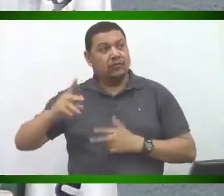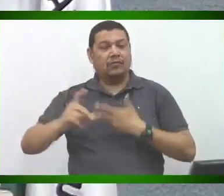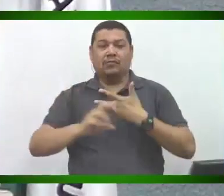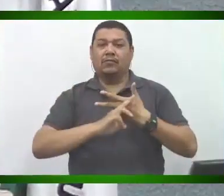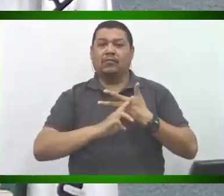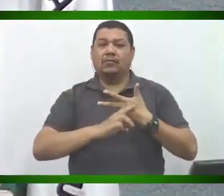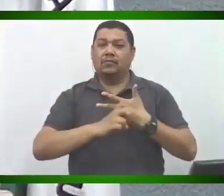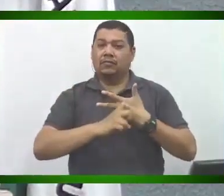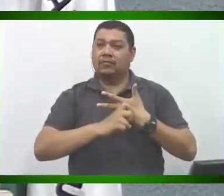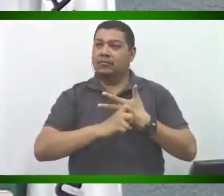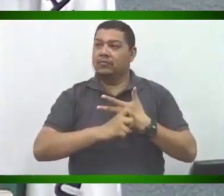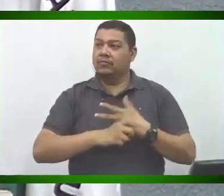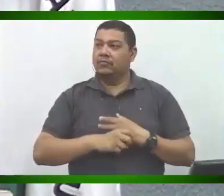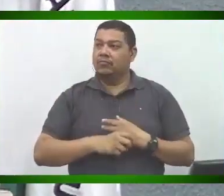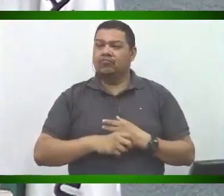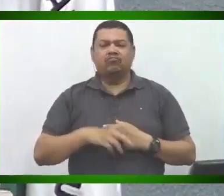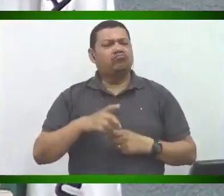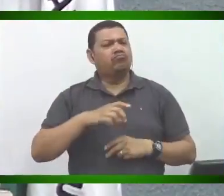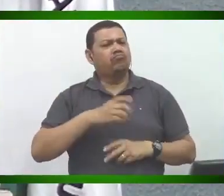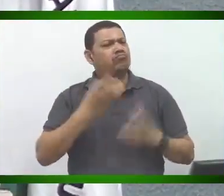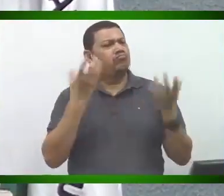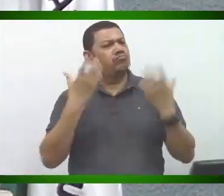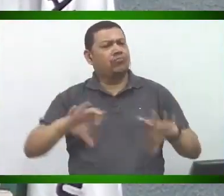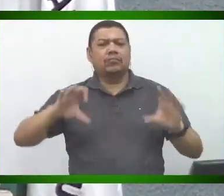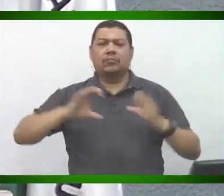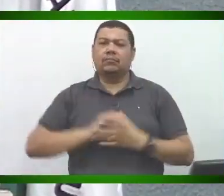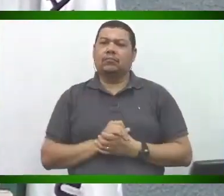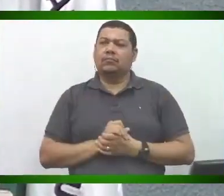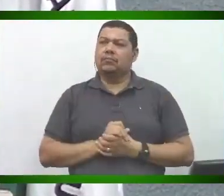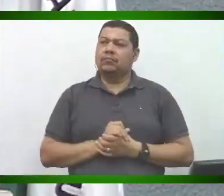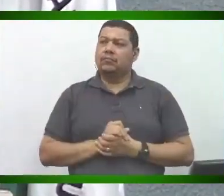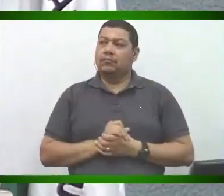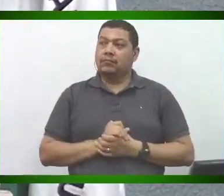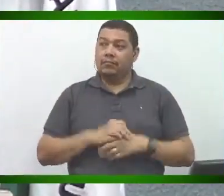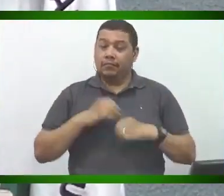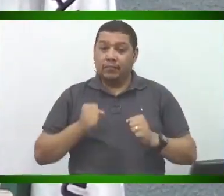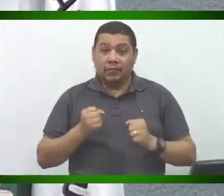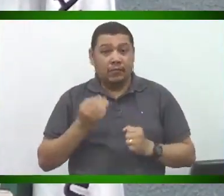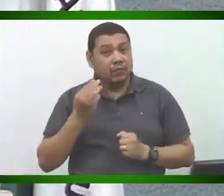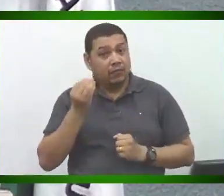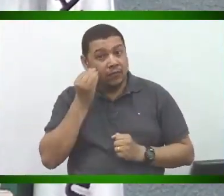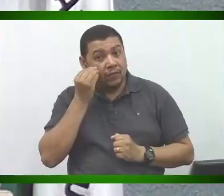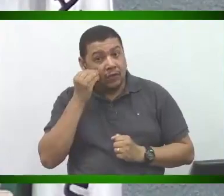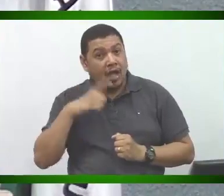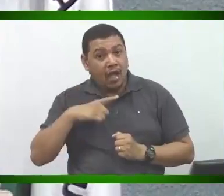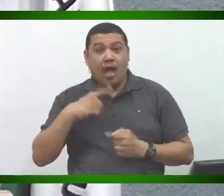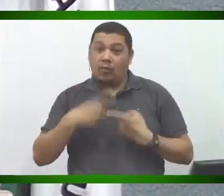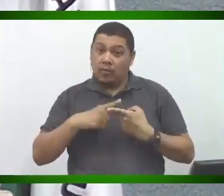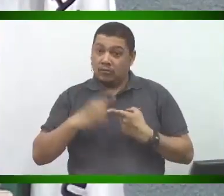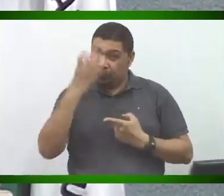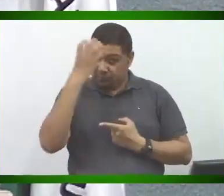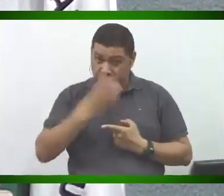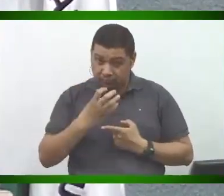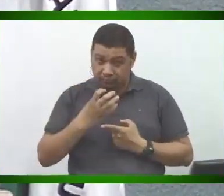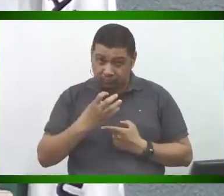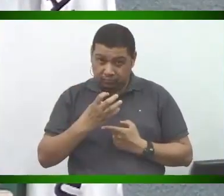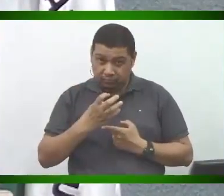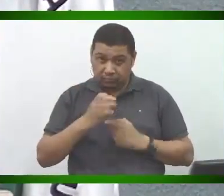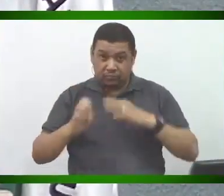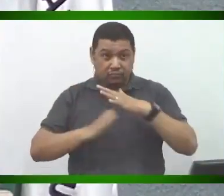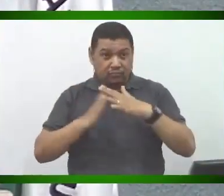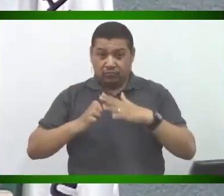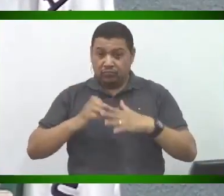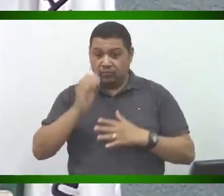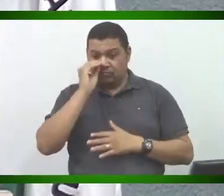passado ou o anterior, eles falam: não vou dar o realinhamento. Tem que analisar, porque é muito sério. A empresa abandona depois o canteiro de